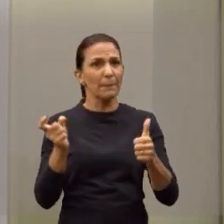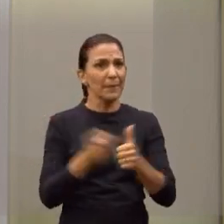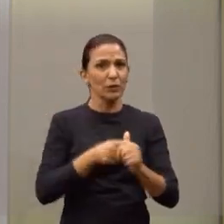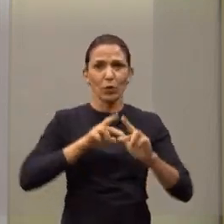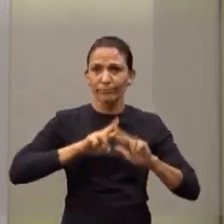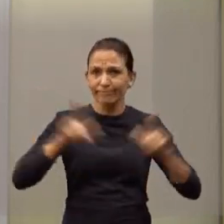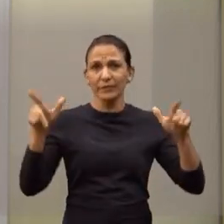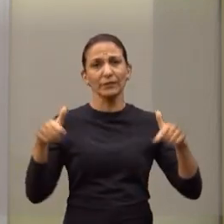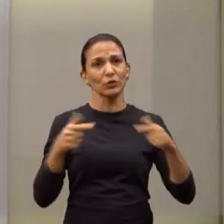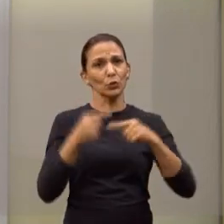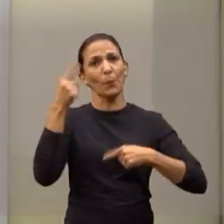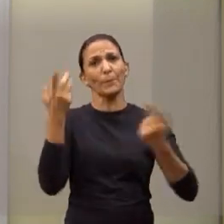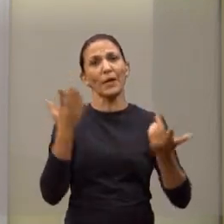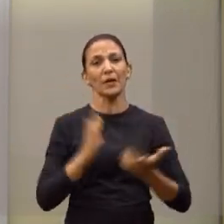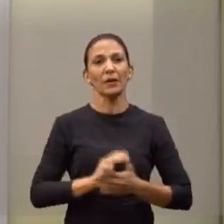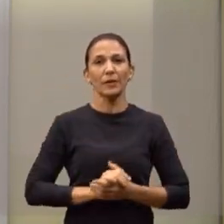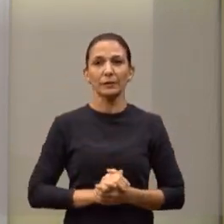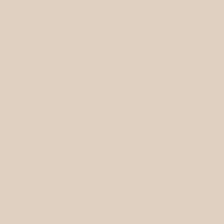todos